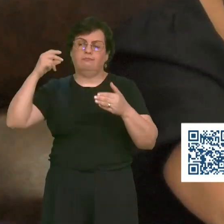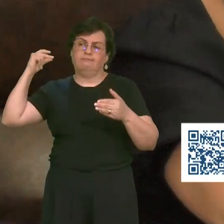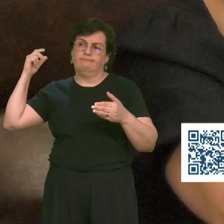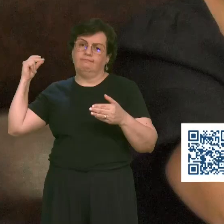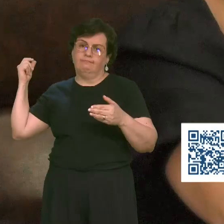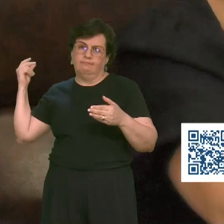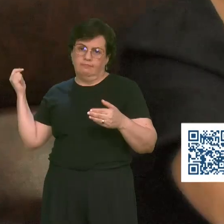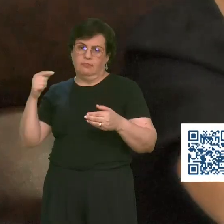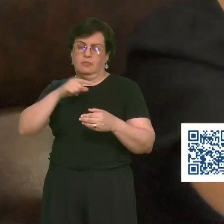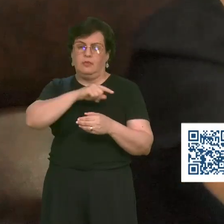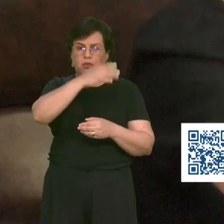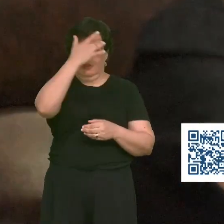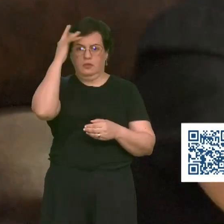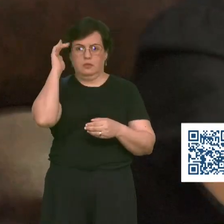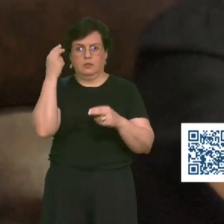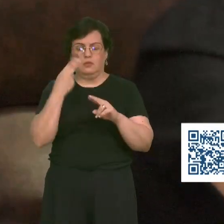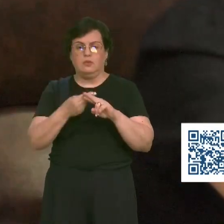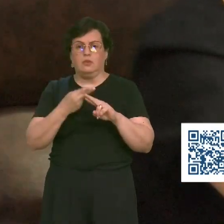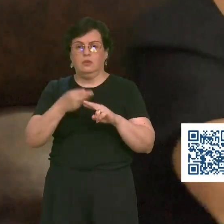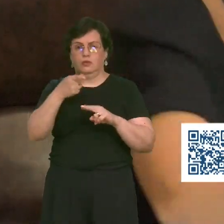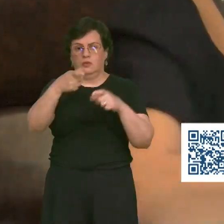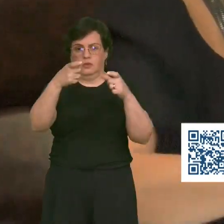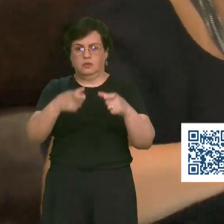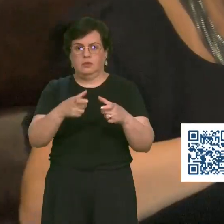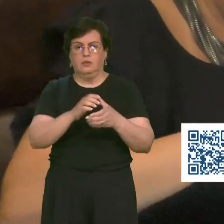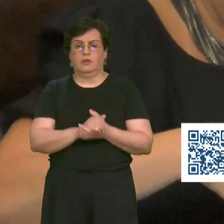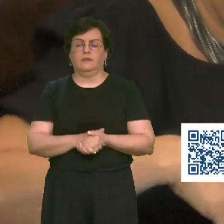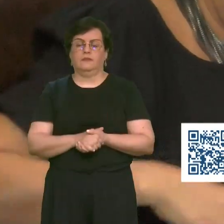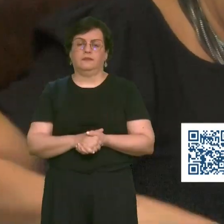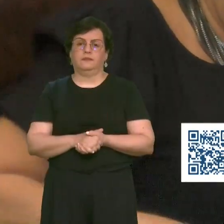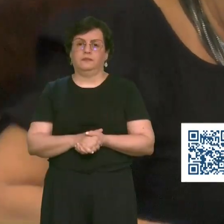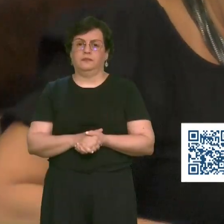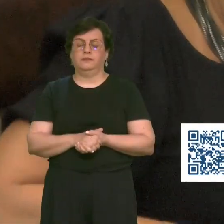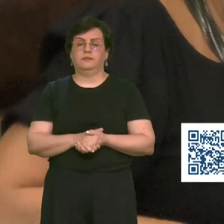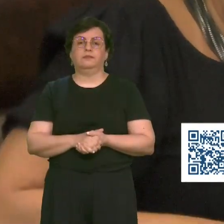dessa importante unidade de saúde da família